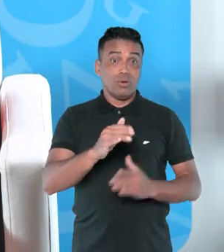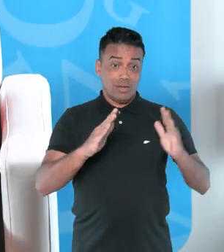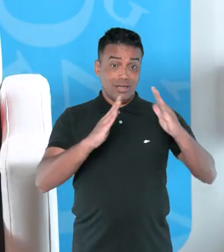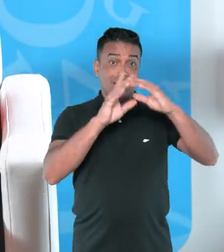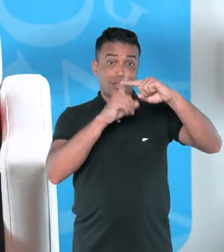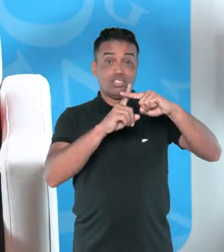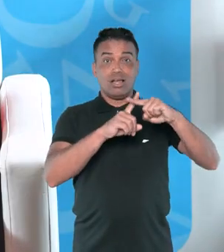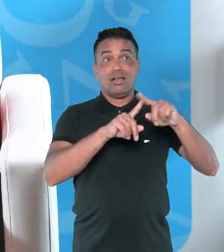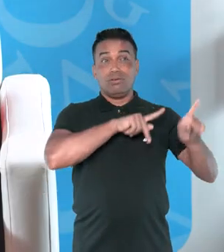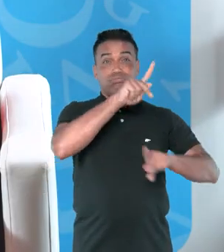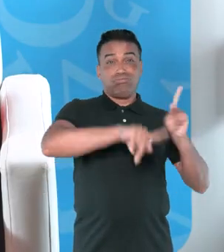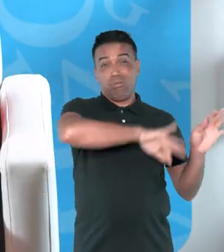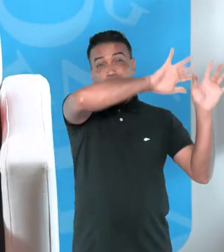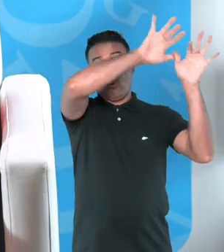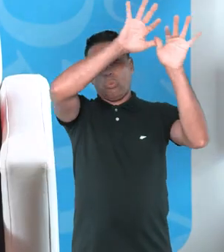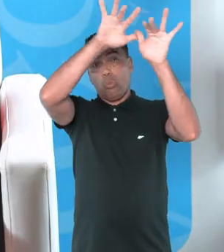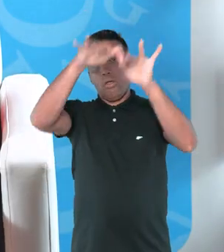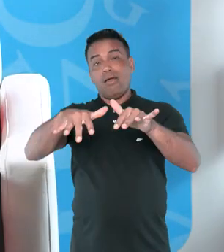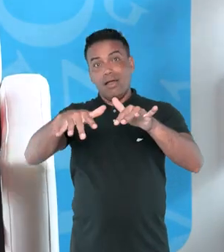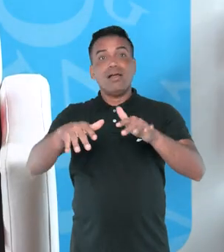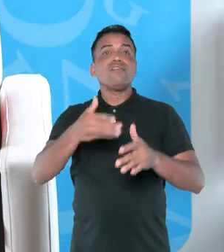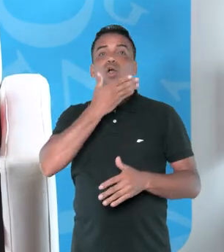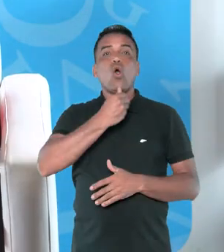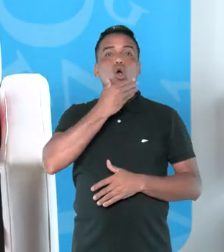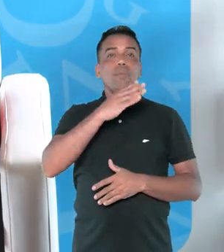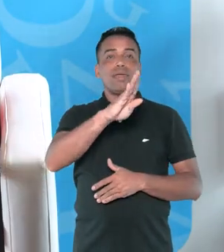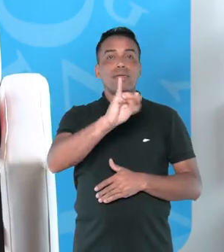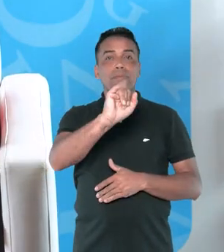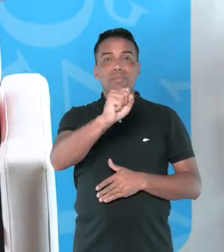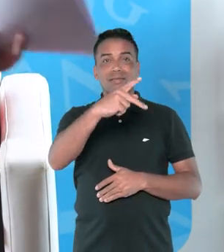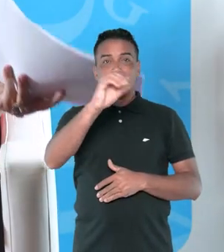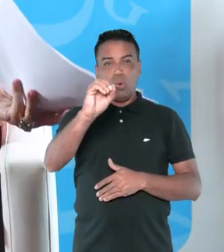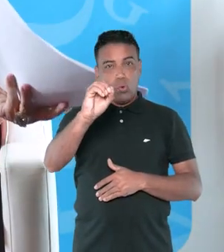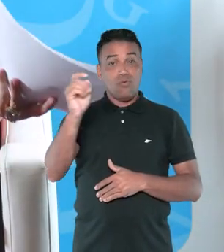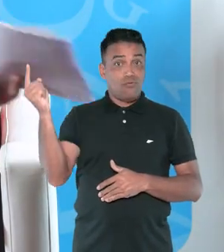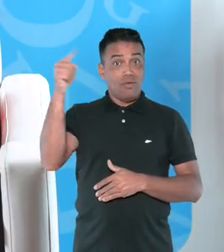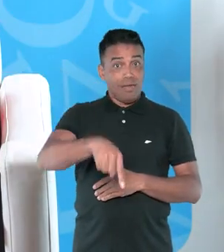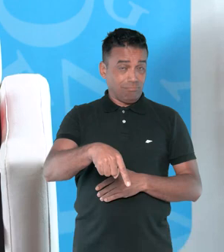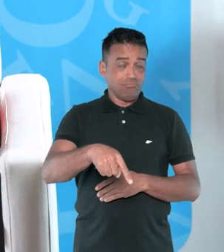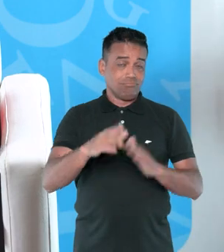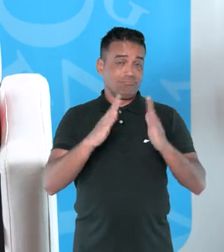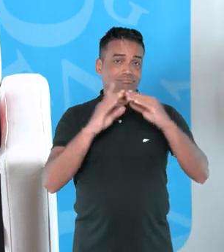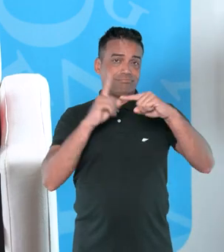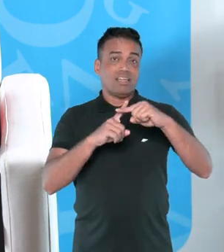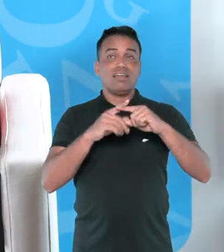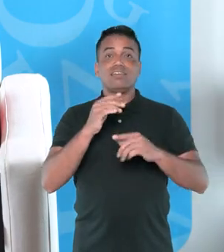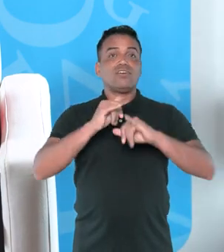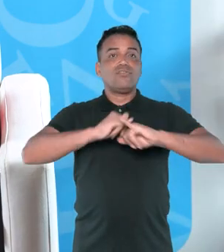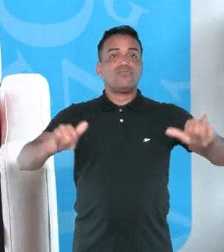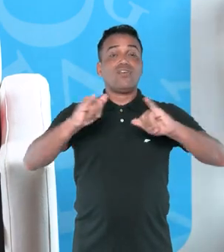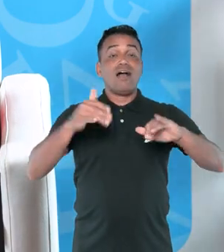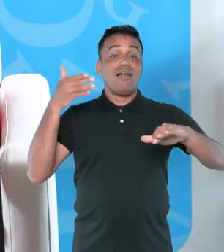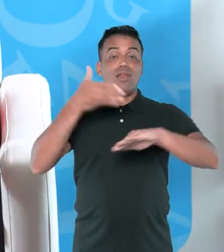bispo, Padre Antônio Tomás, para rezar a última missa do lado de fora da igreja, que é justa a foto que eu tinha visto, e diz que ninguém